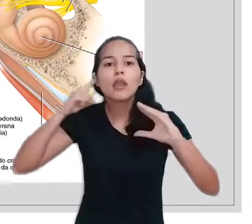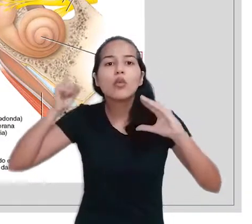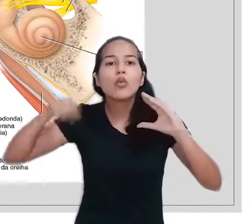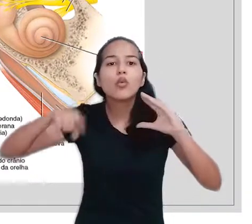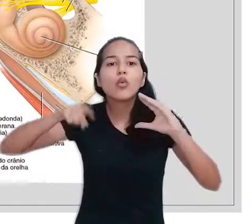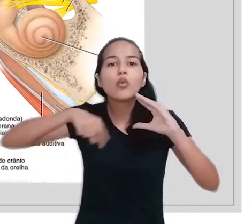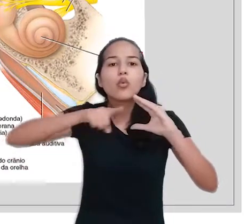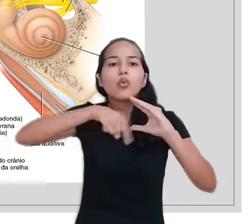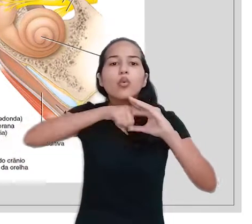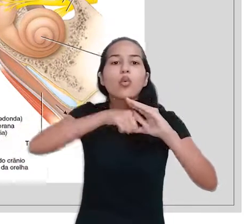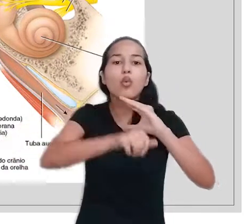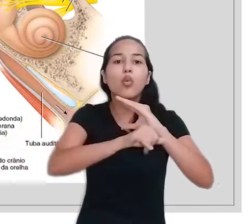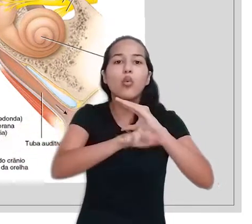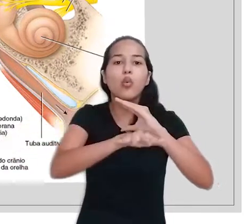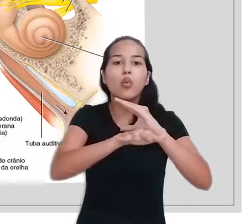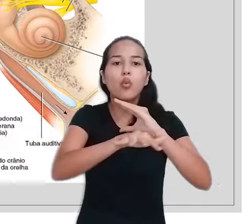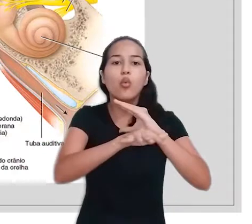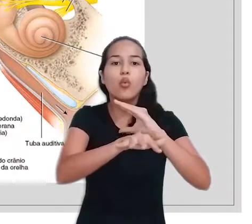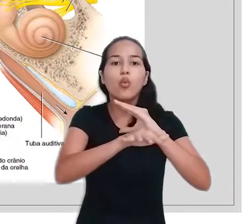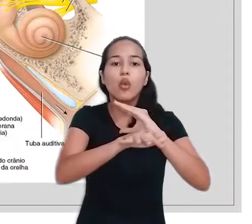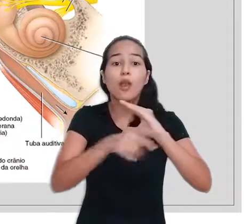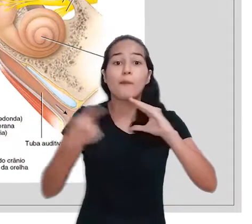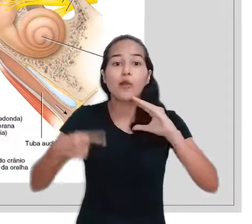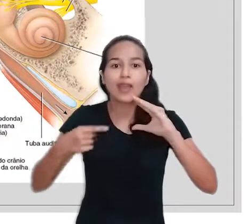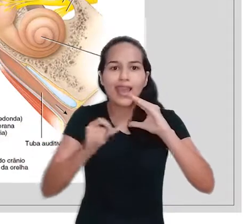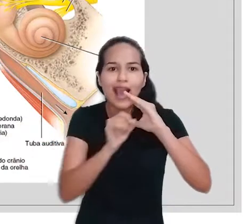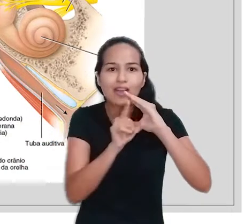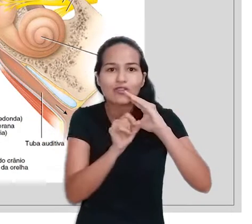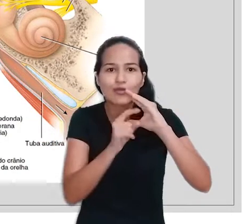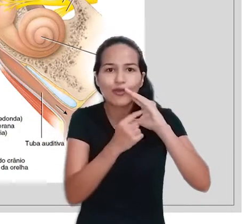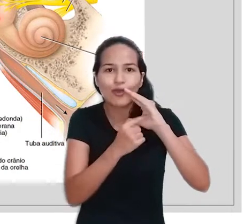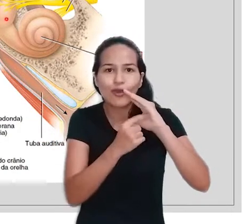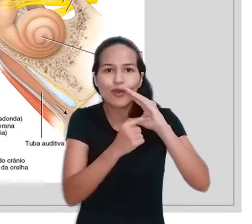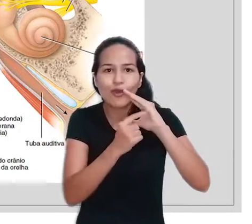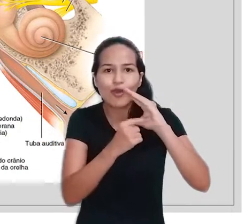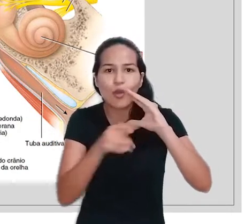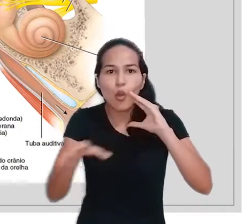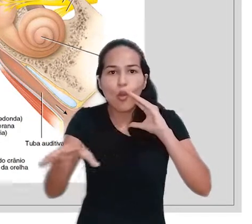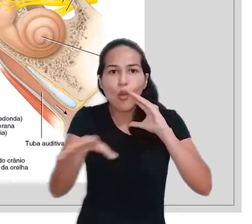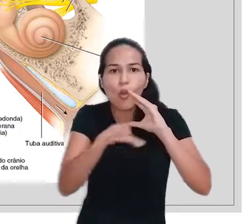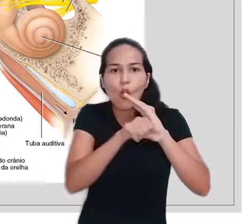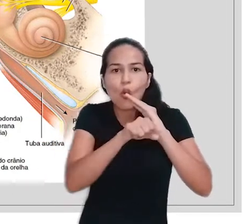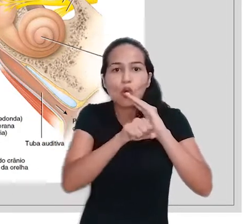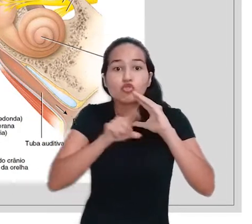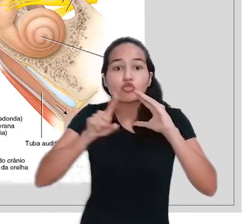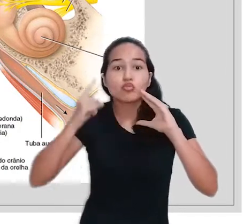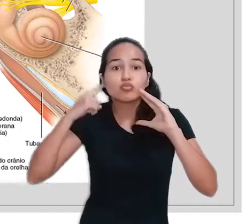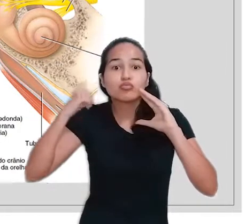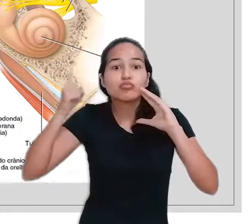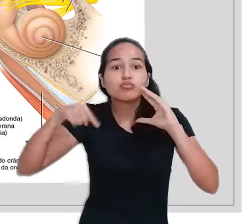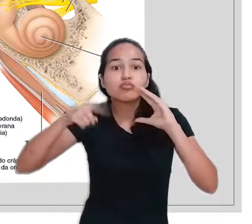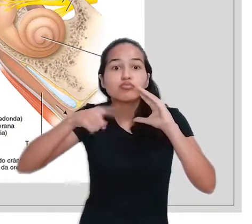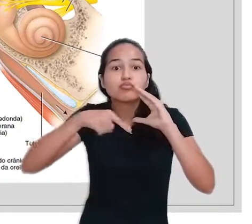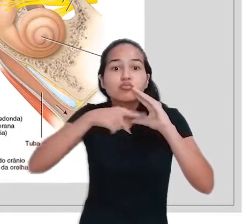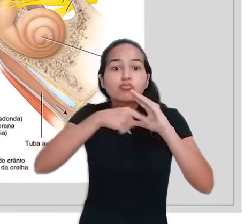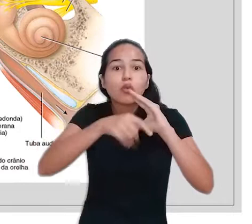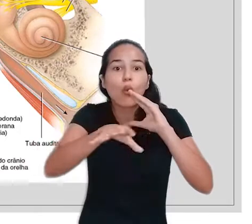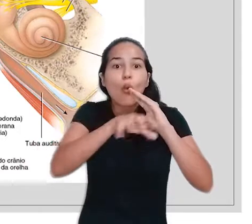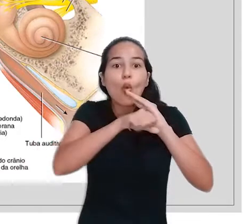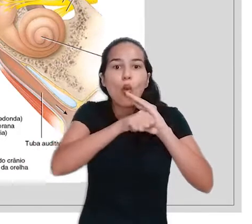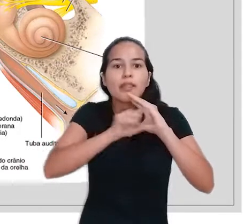têm a função de vibrar e amplificar as ondas sonoras que foram captadas pela